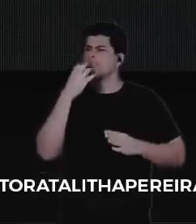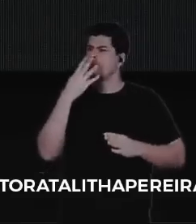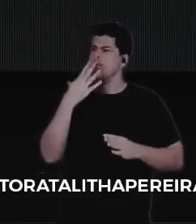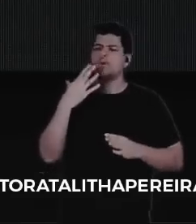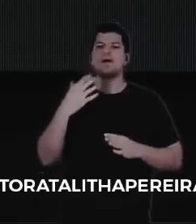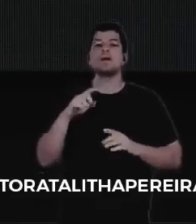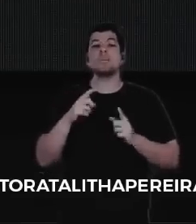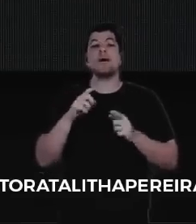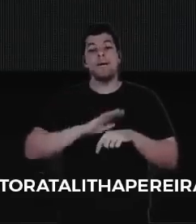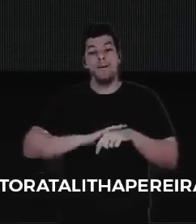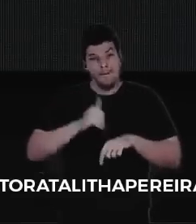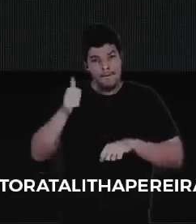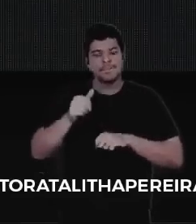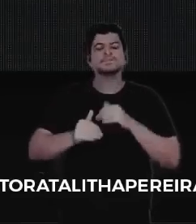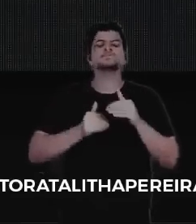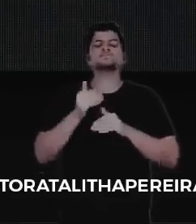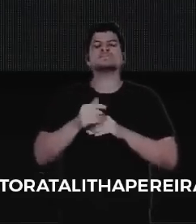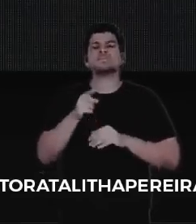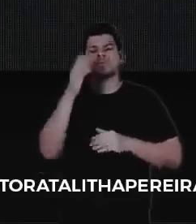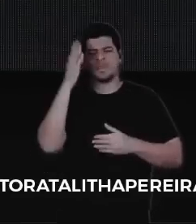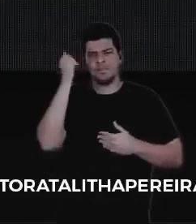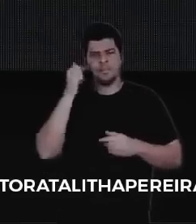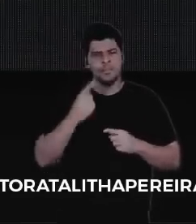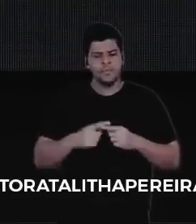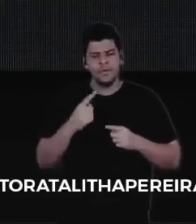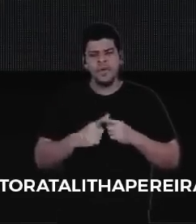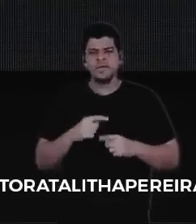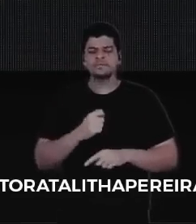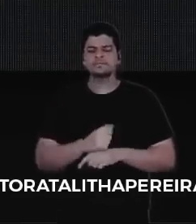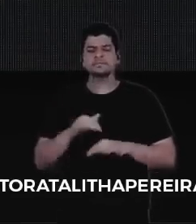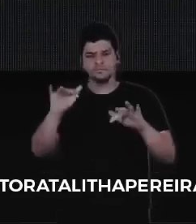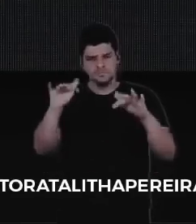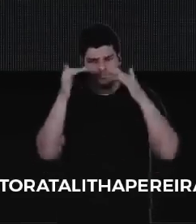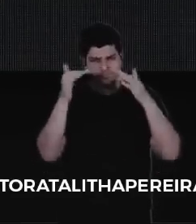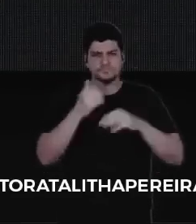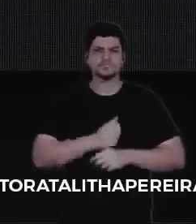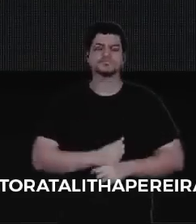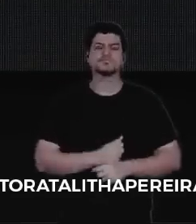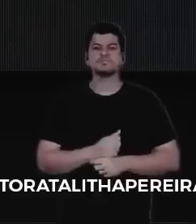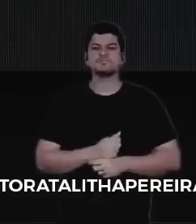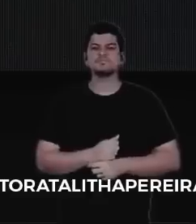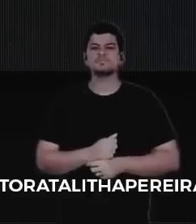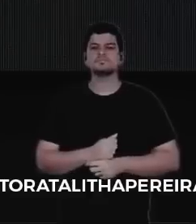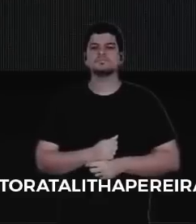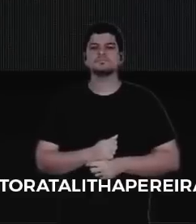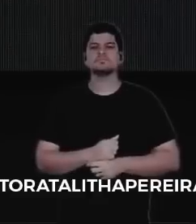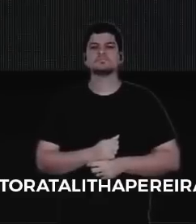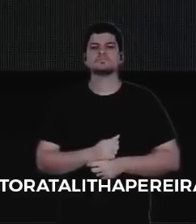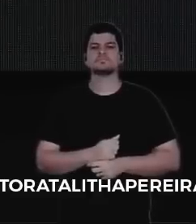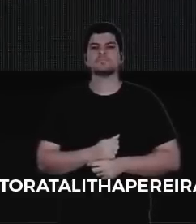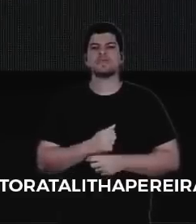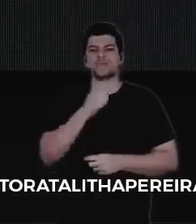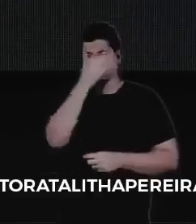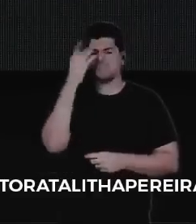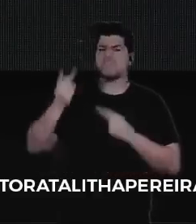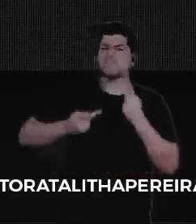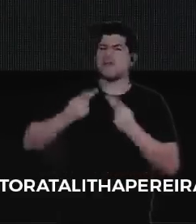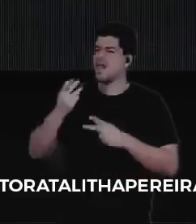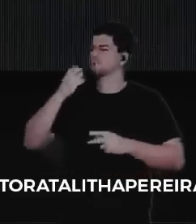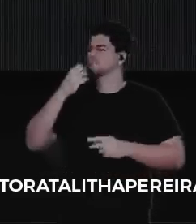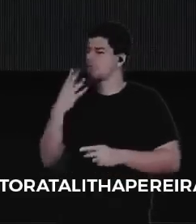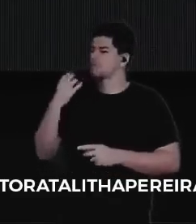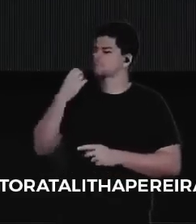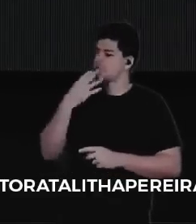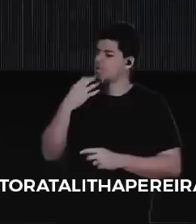vai melhorar. Sabe por quê? Escuta. Essa coisinha de você dizer assim, é, tá bom, tá bom, tá bom e tá